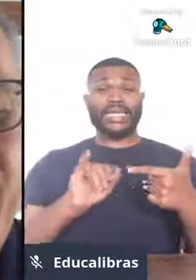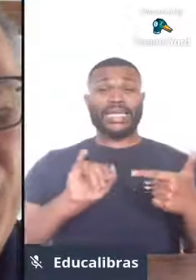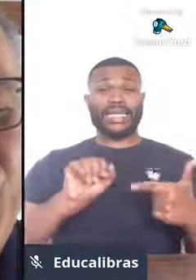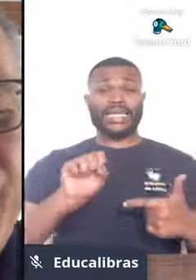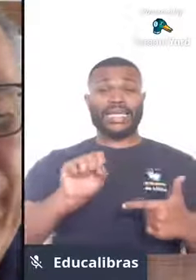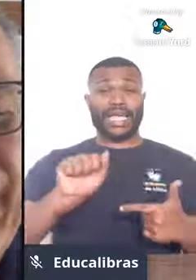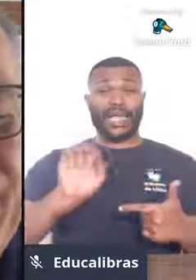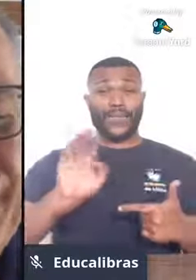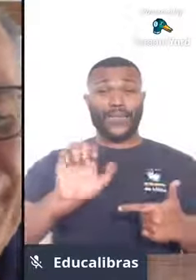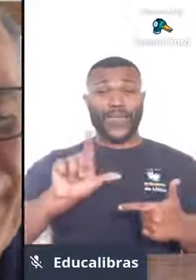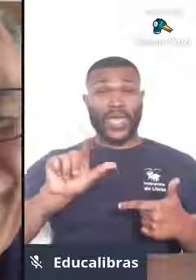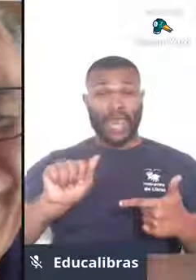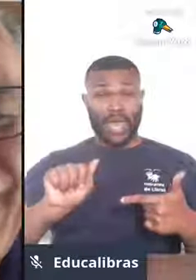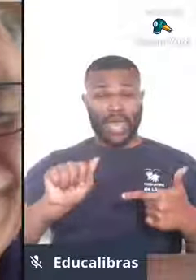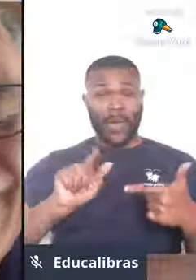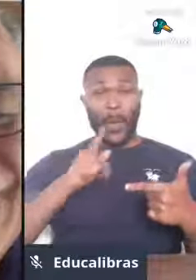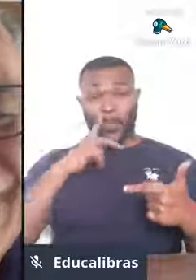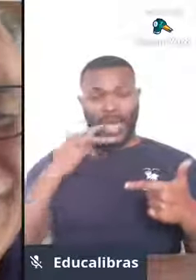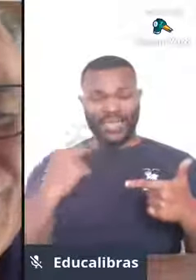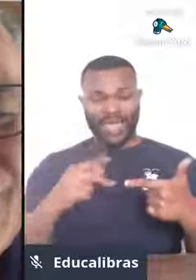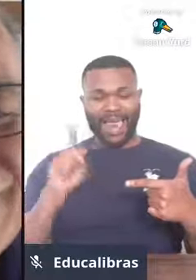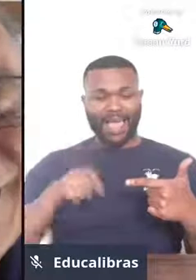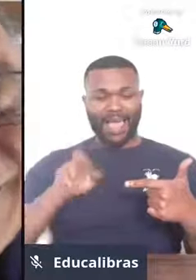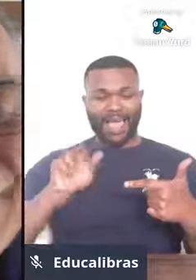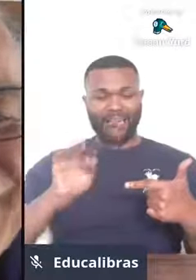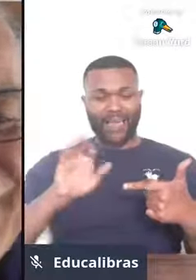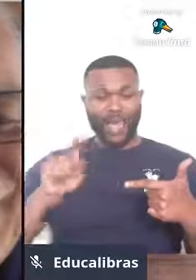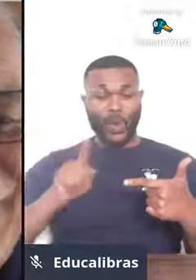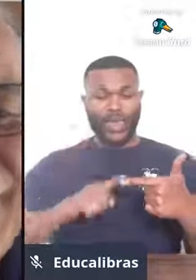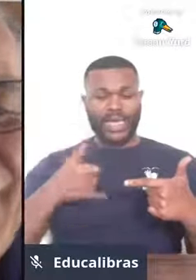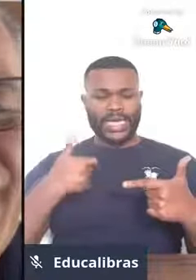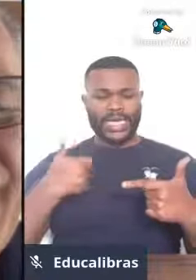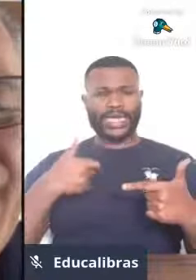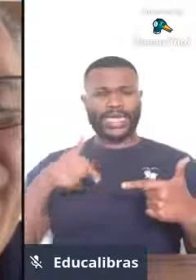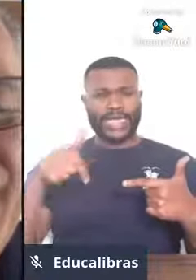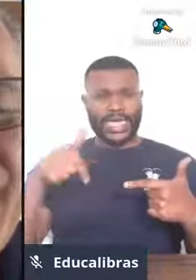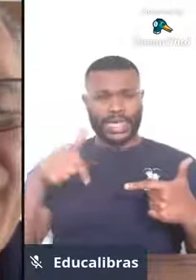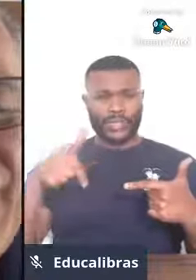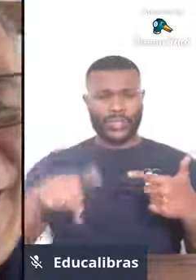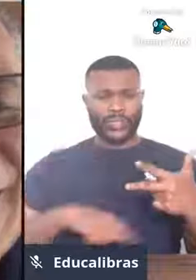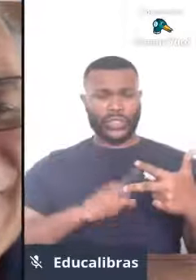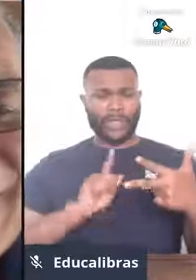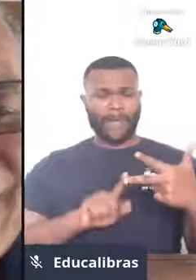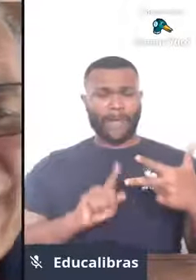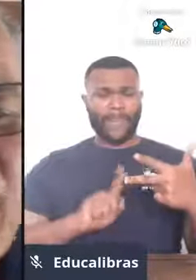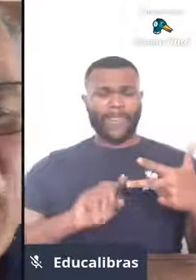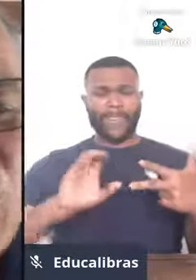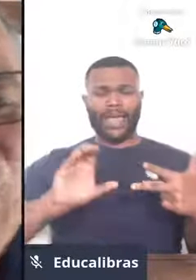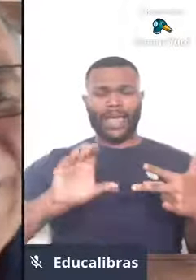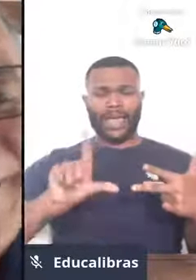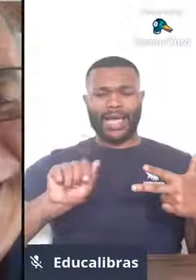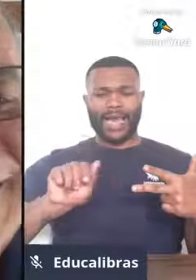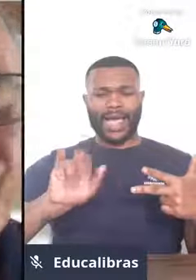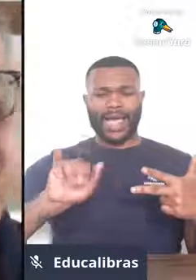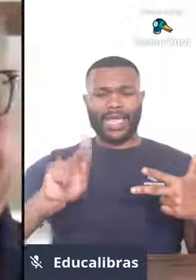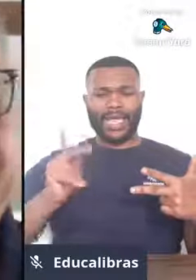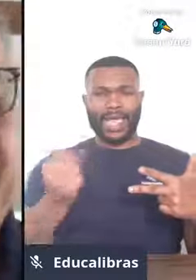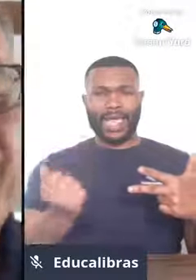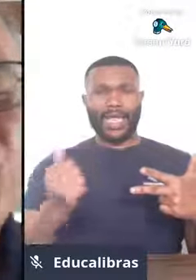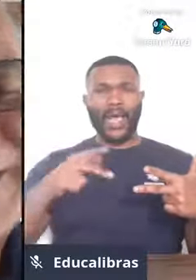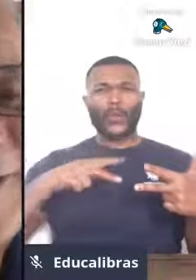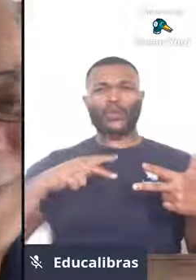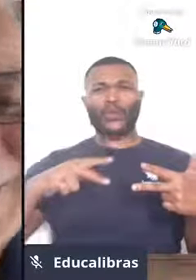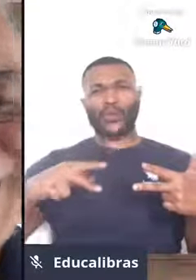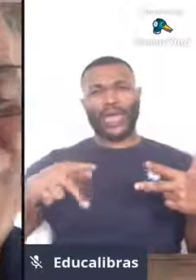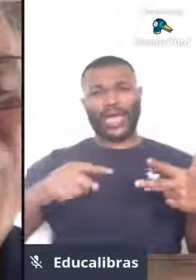a filha do Rafael, tem 6 anos, 7. E a Clarinha, que é a minha portuguesinha. Está